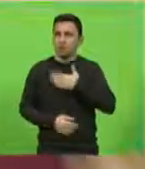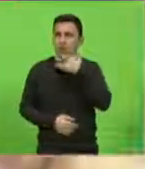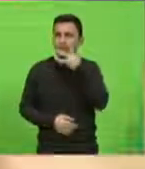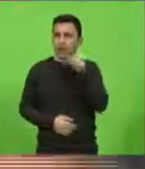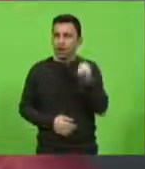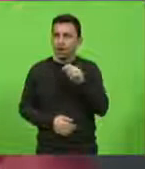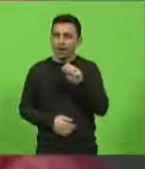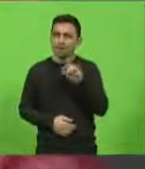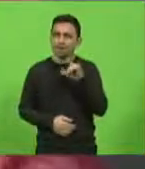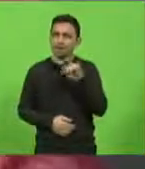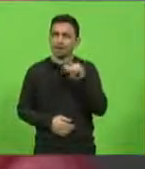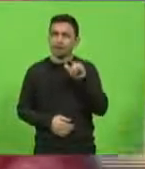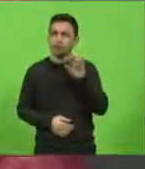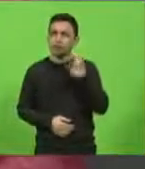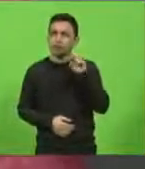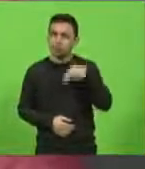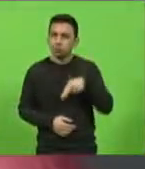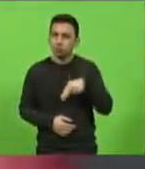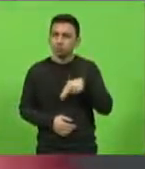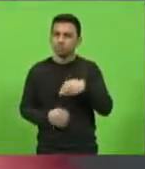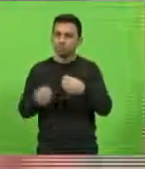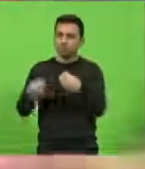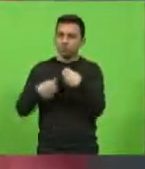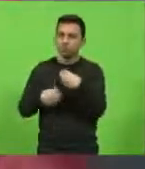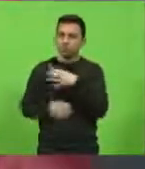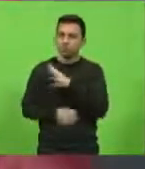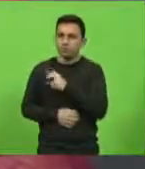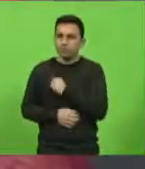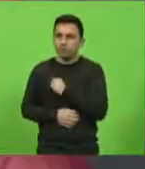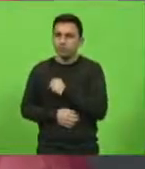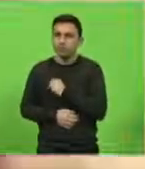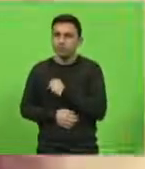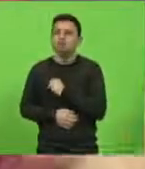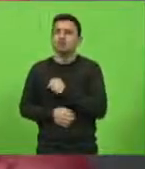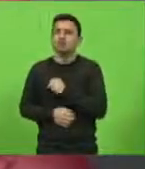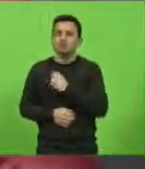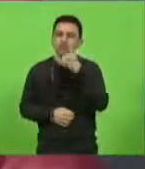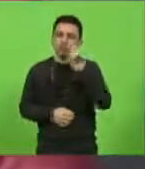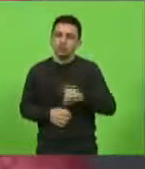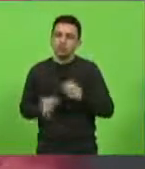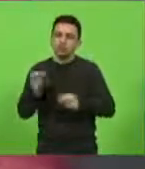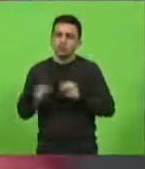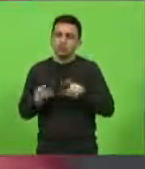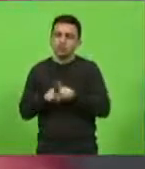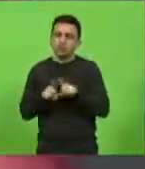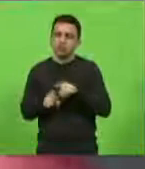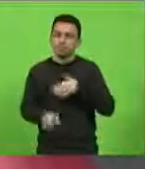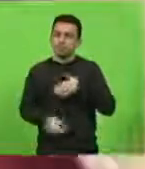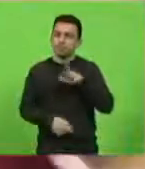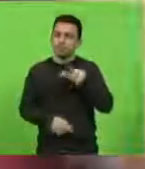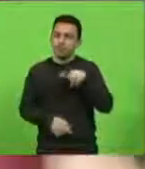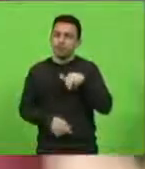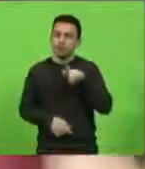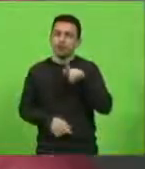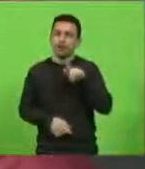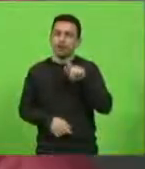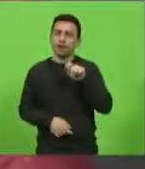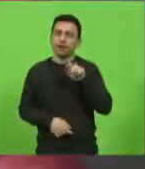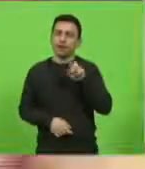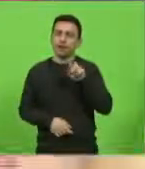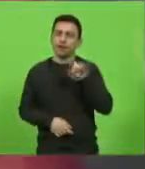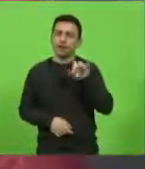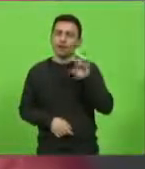Adauto que me ensinou amar direito EA justiça e a minha querida irmã Gabrielle e até na professora na arte advogar eu